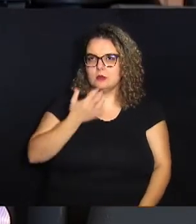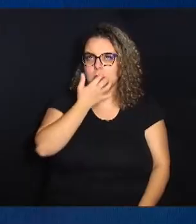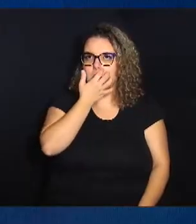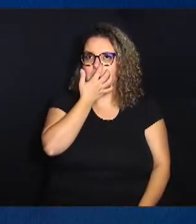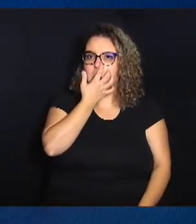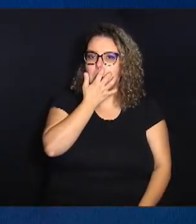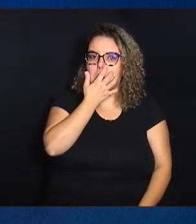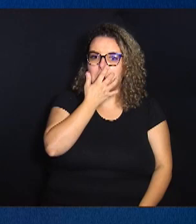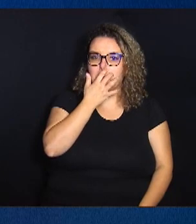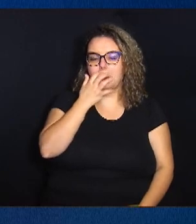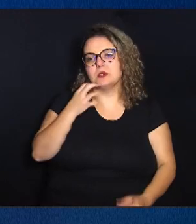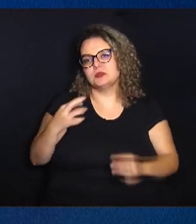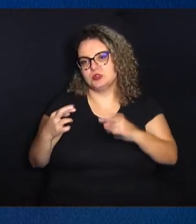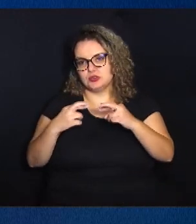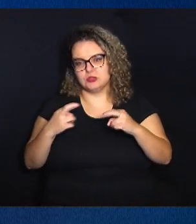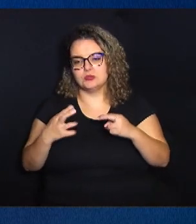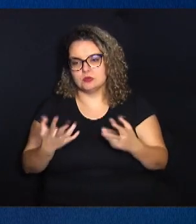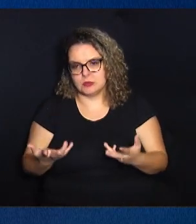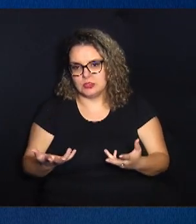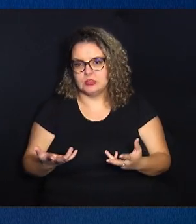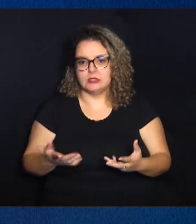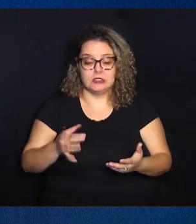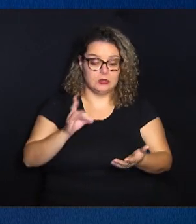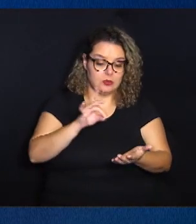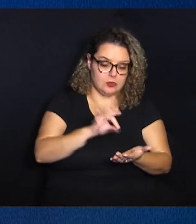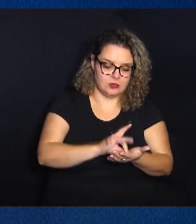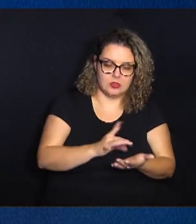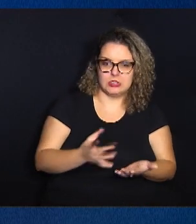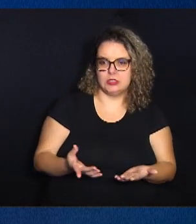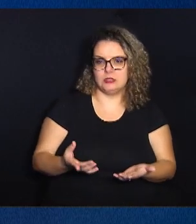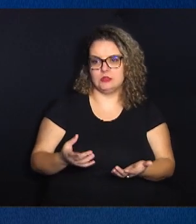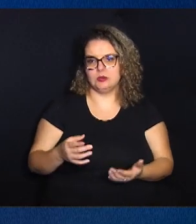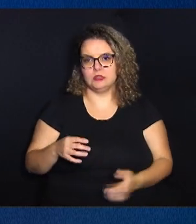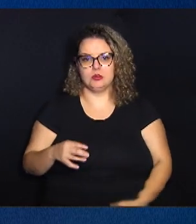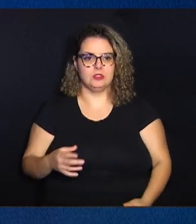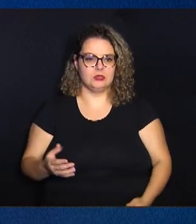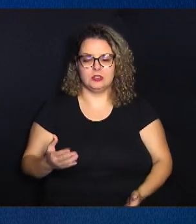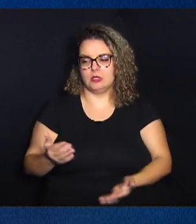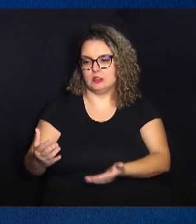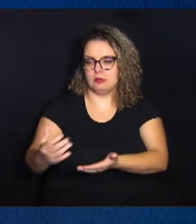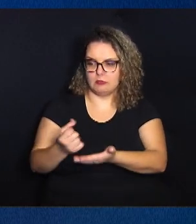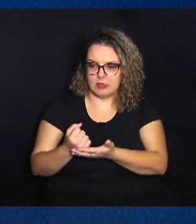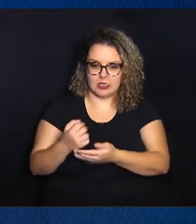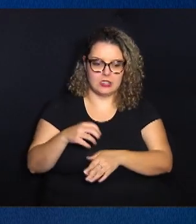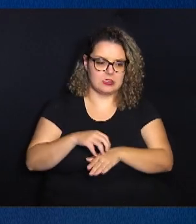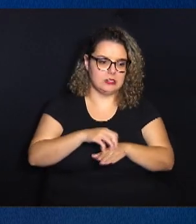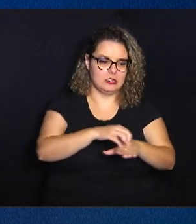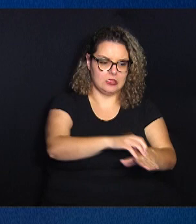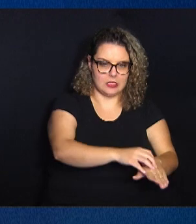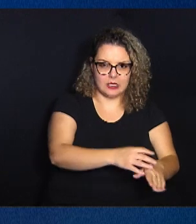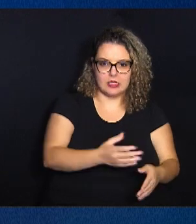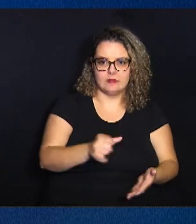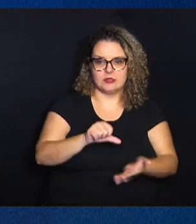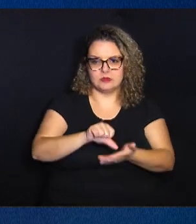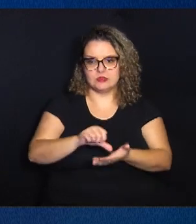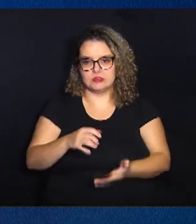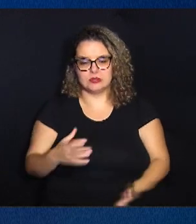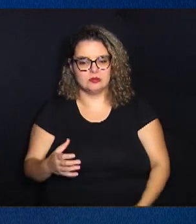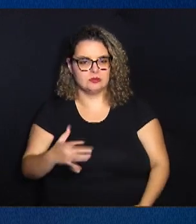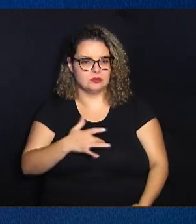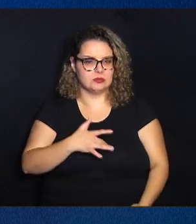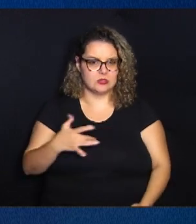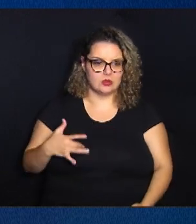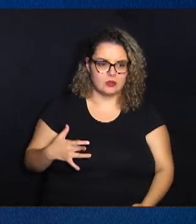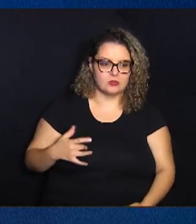uma análise, né, das origens e destino dos centros de saúde, dos equipamentos,